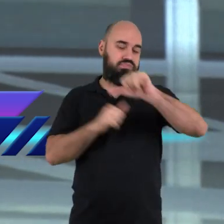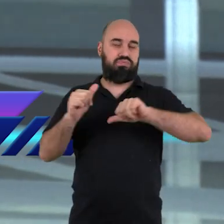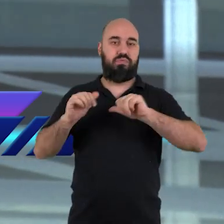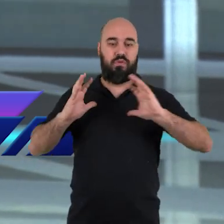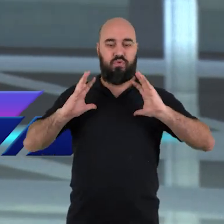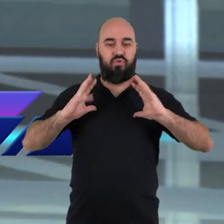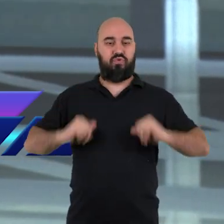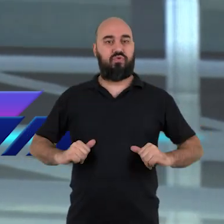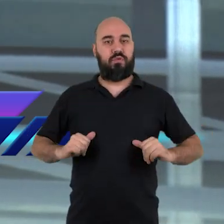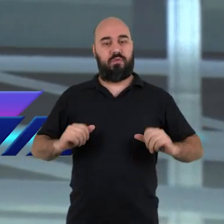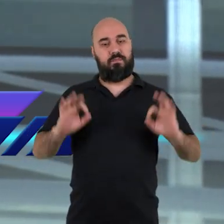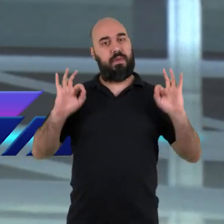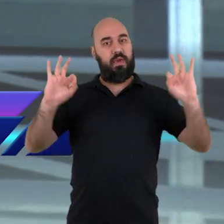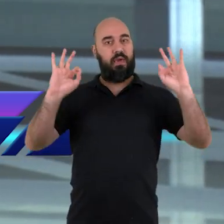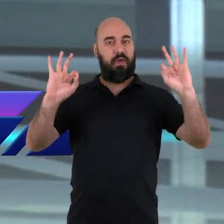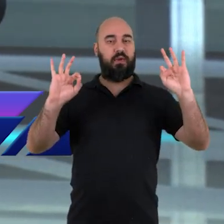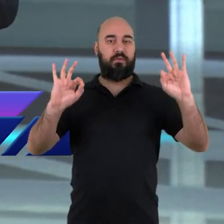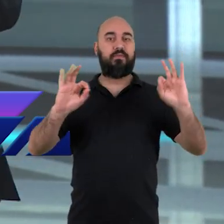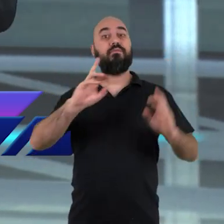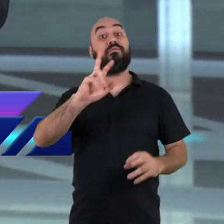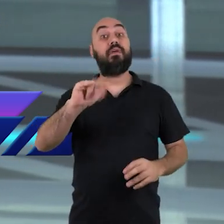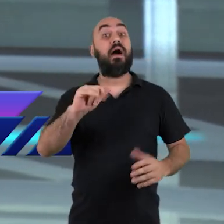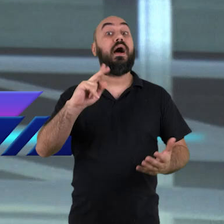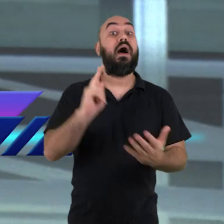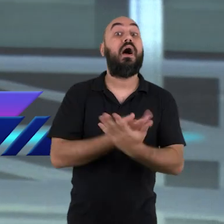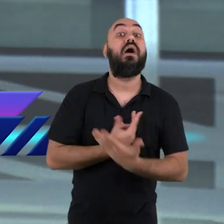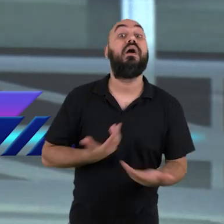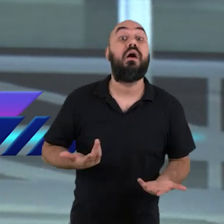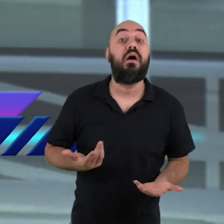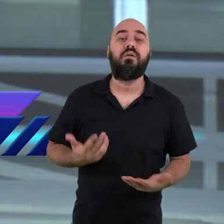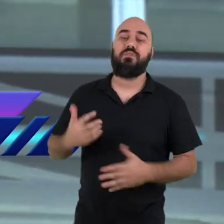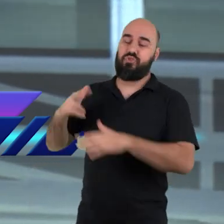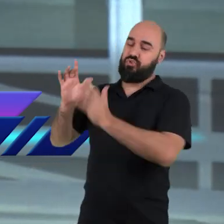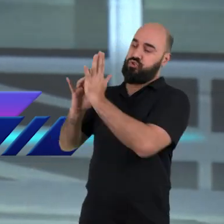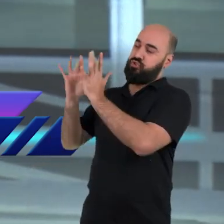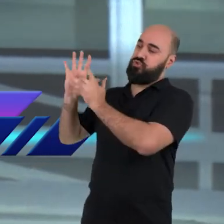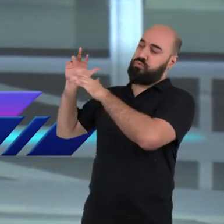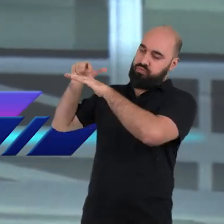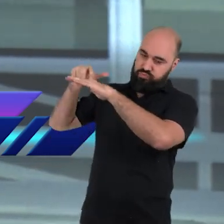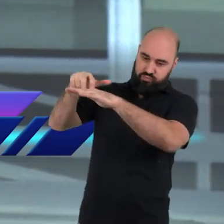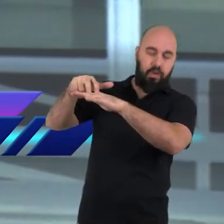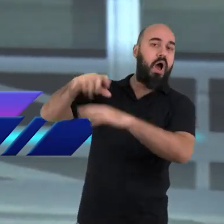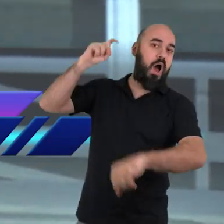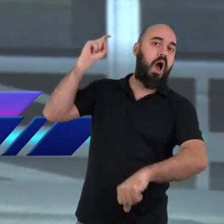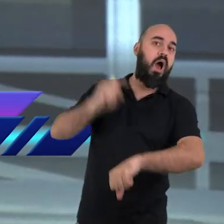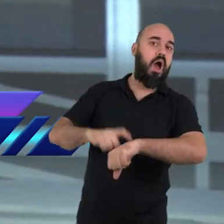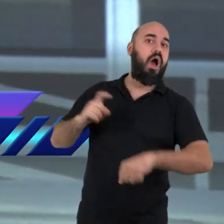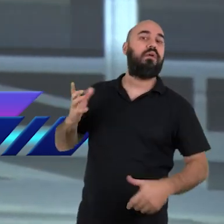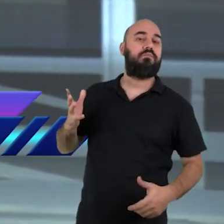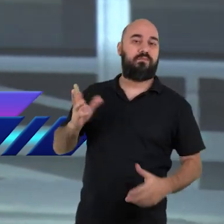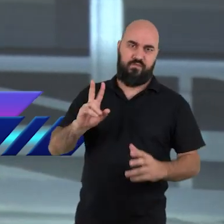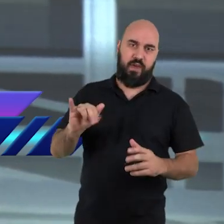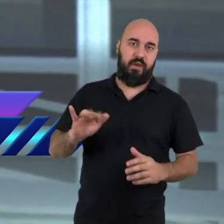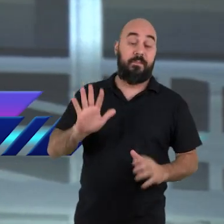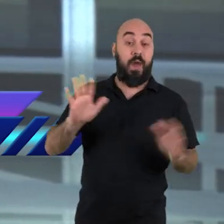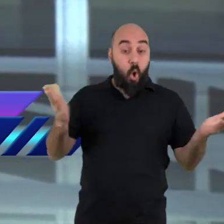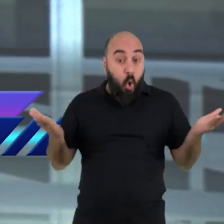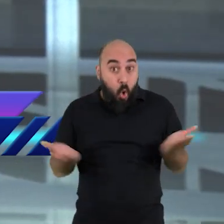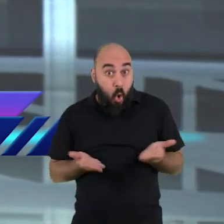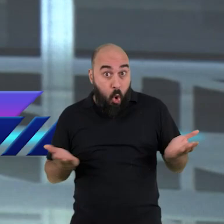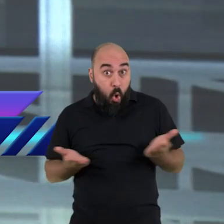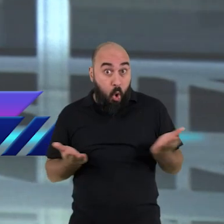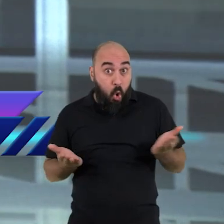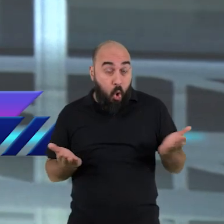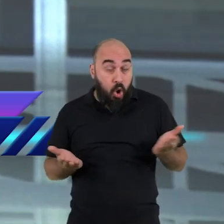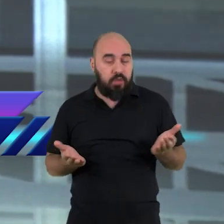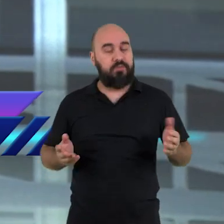mortal será imortal. Isso vai acontecer quando Jesus voltar. Mas hoje, crer